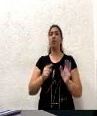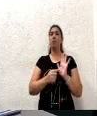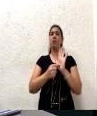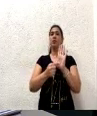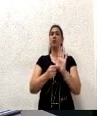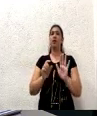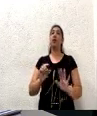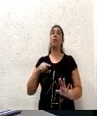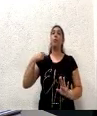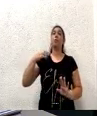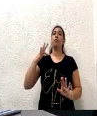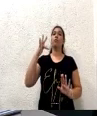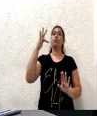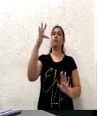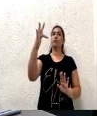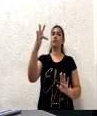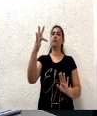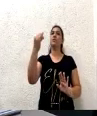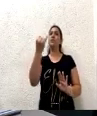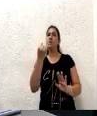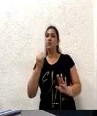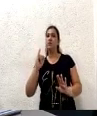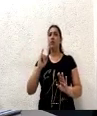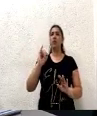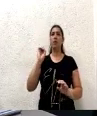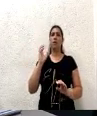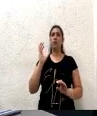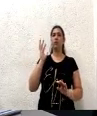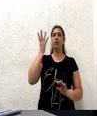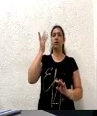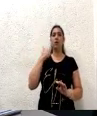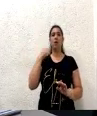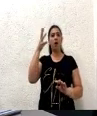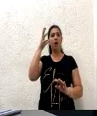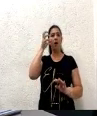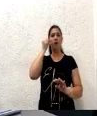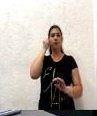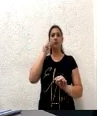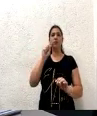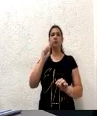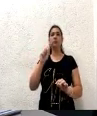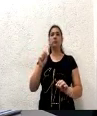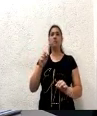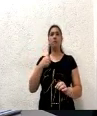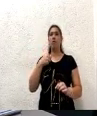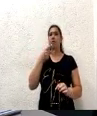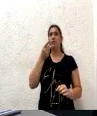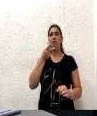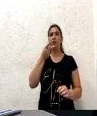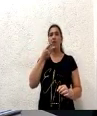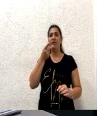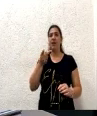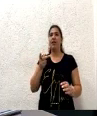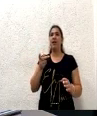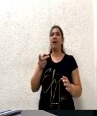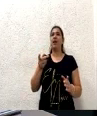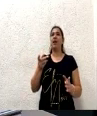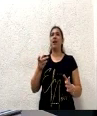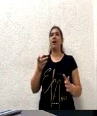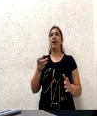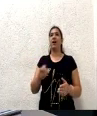lá na frente, se acontecer isso, eu acho que eu não vou estar sendo